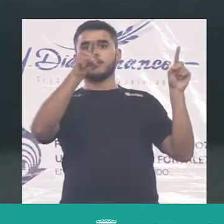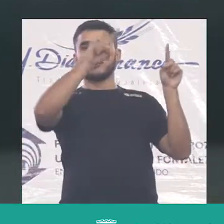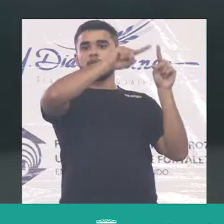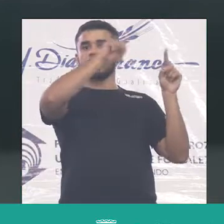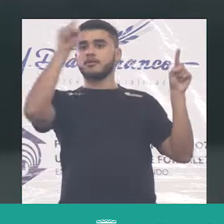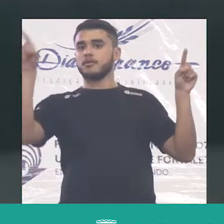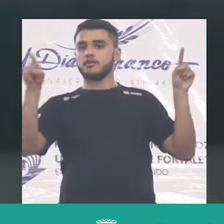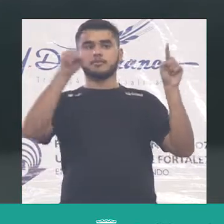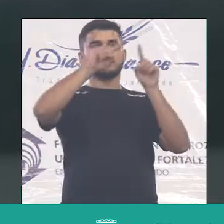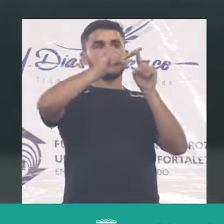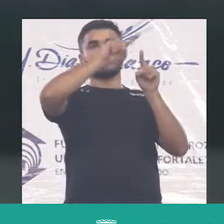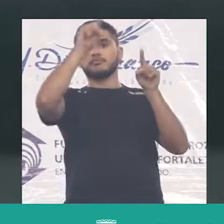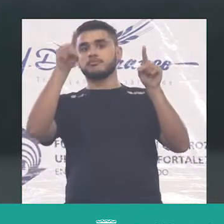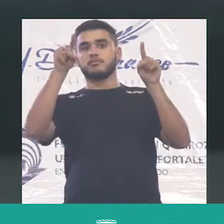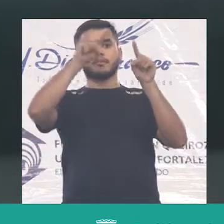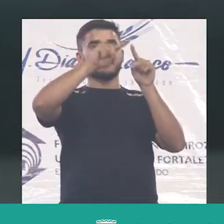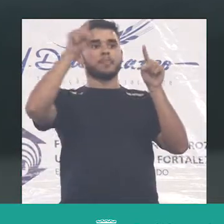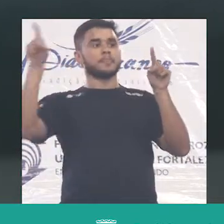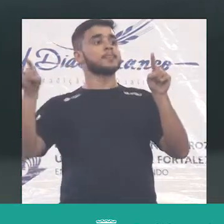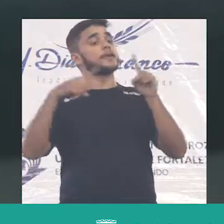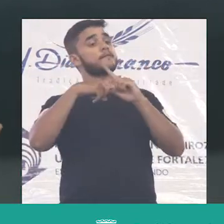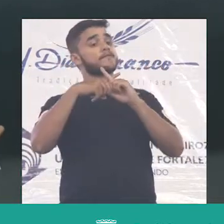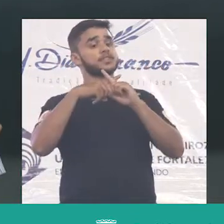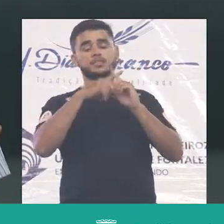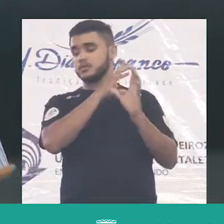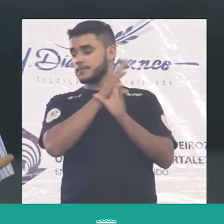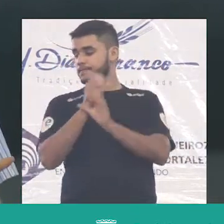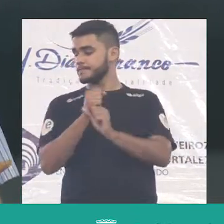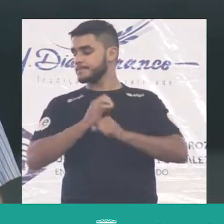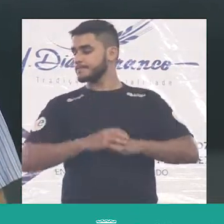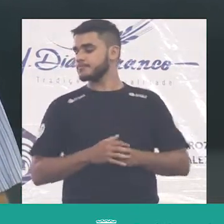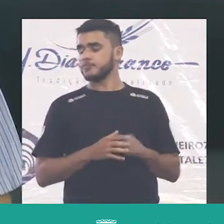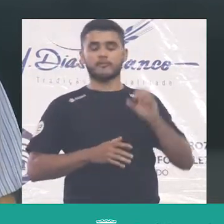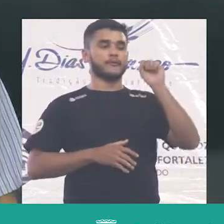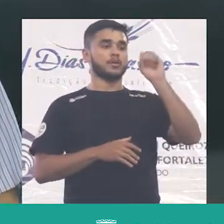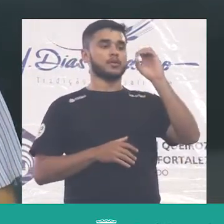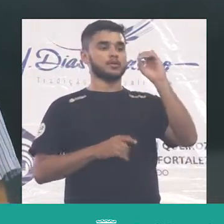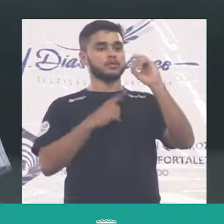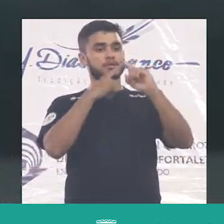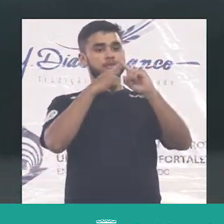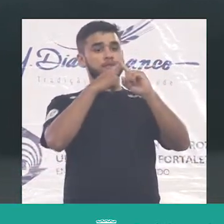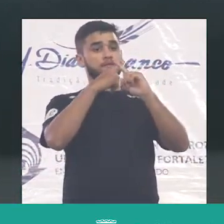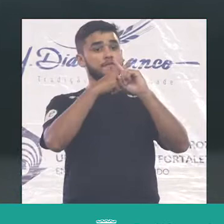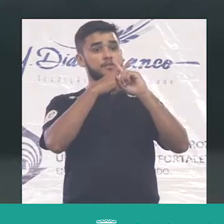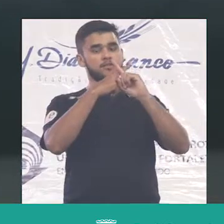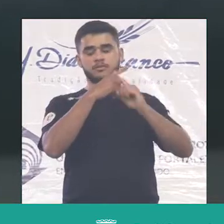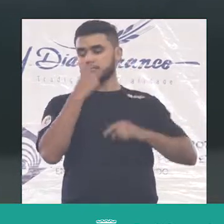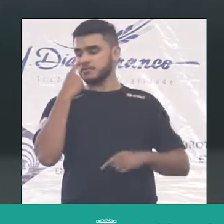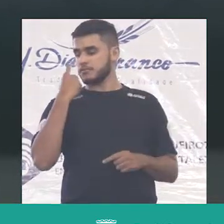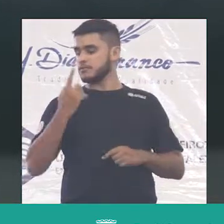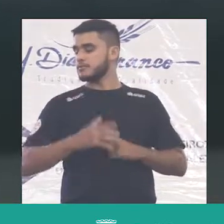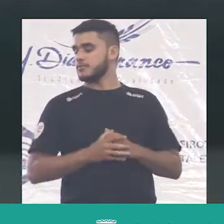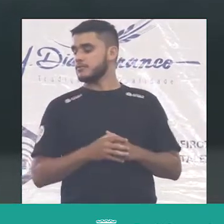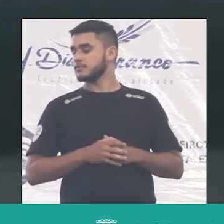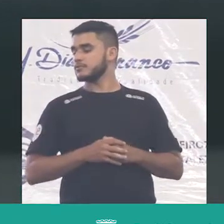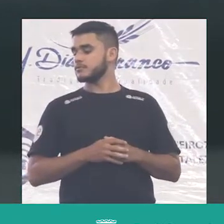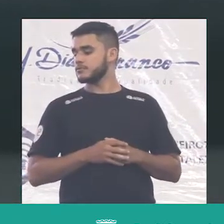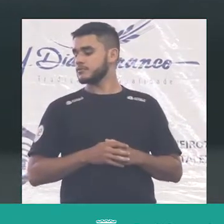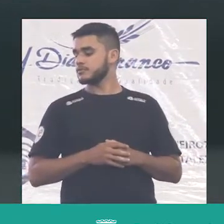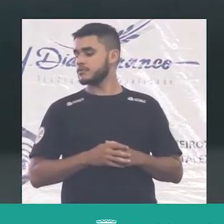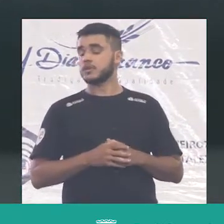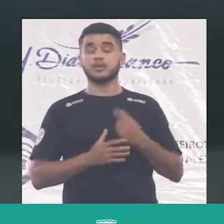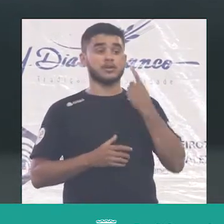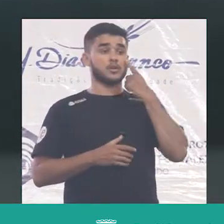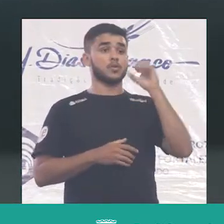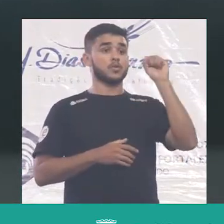você aplica a multiplicação aí, você vai encontrar 80x menos 20x ao quadrado. Depois, menos